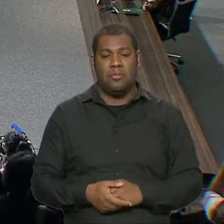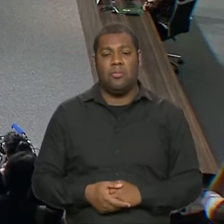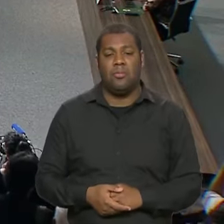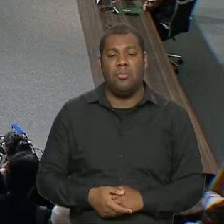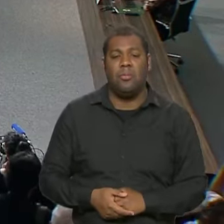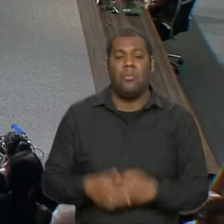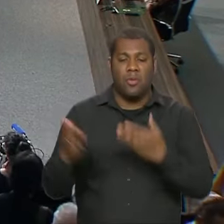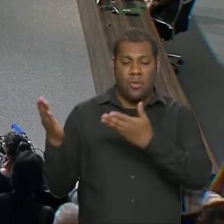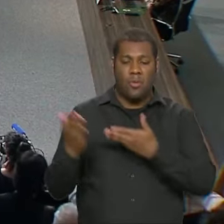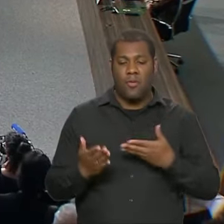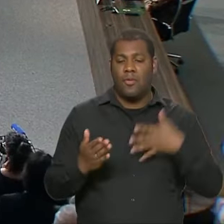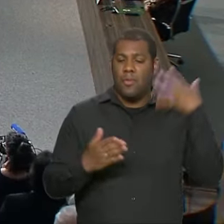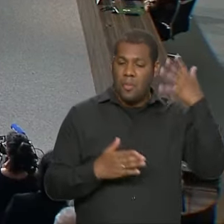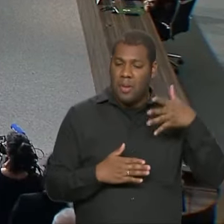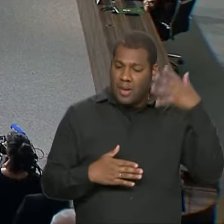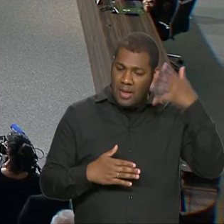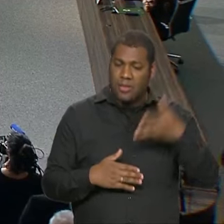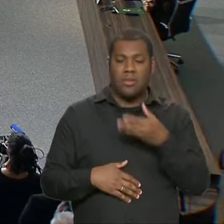Tem a palavra o senhor Solon.